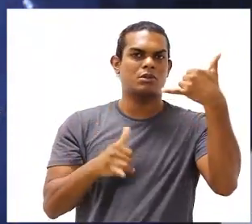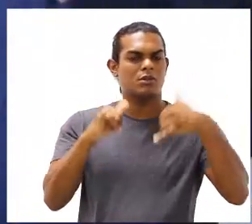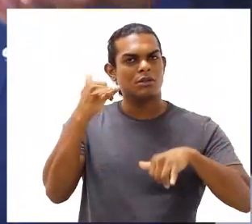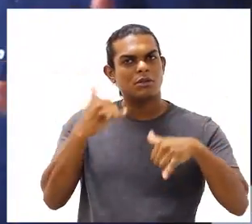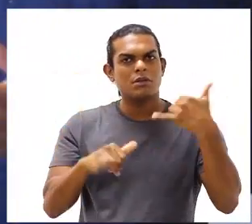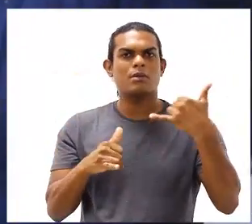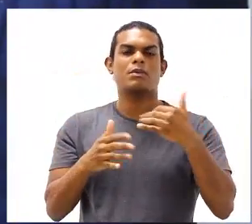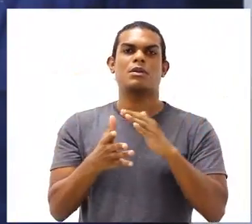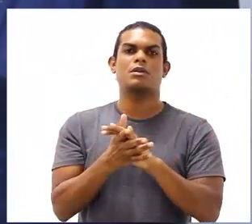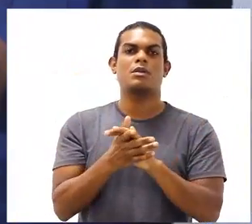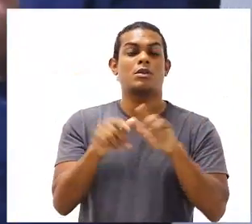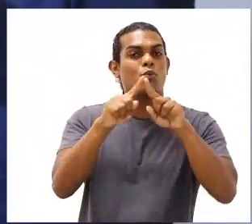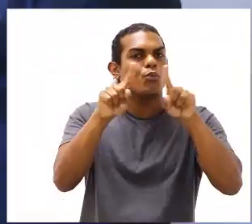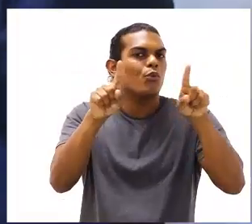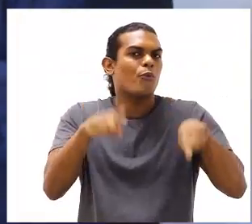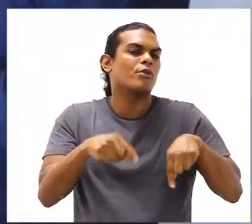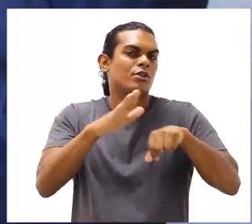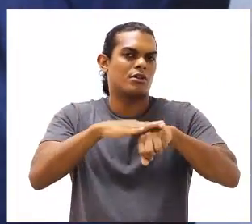mais